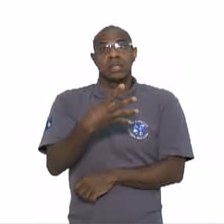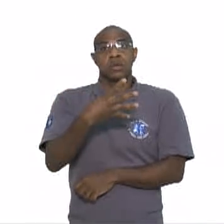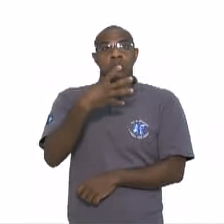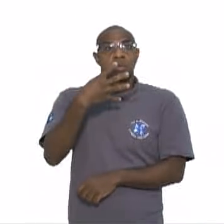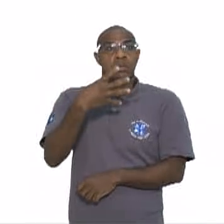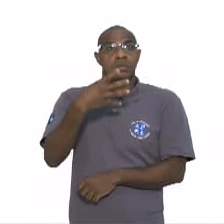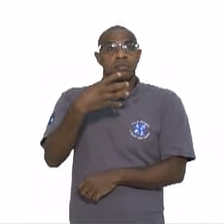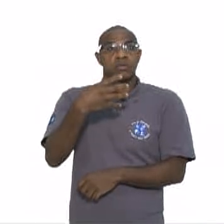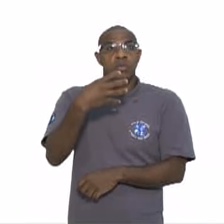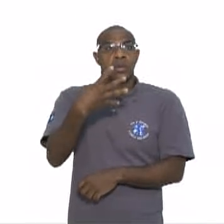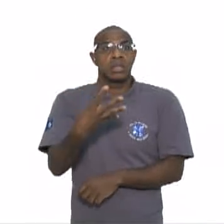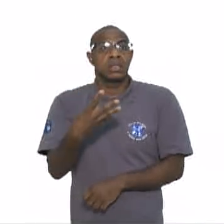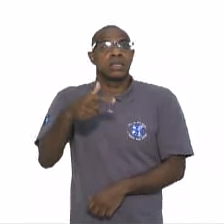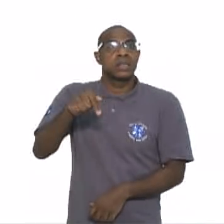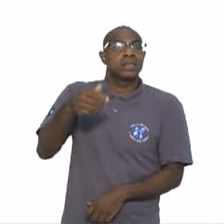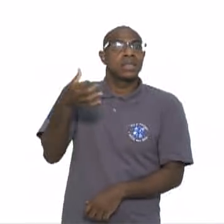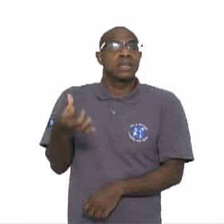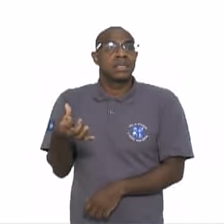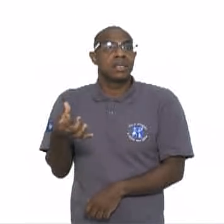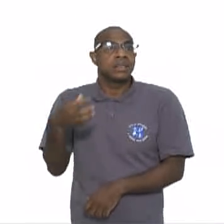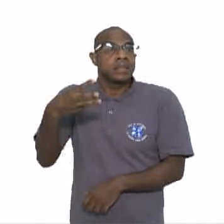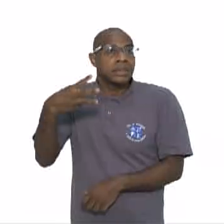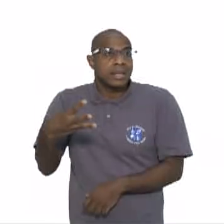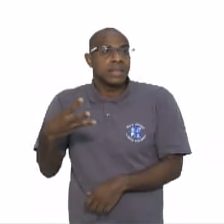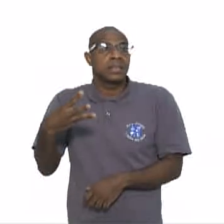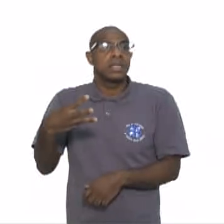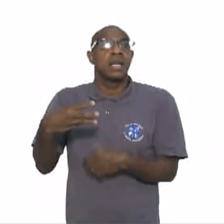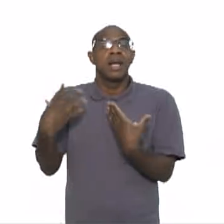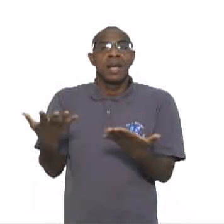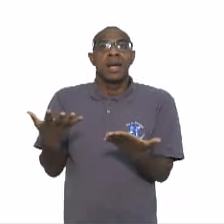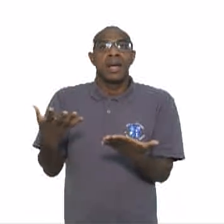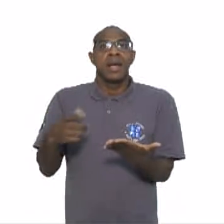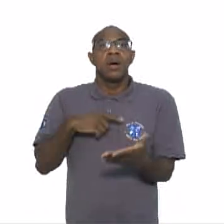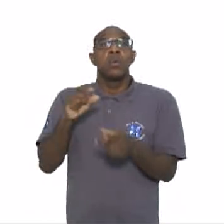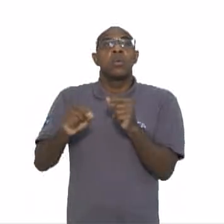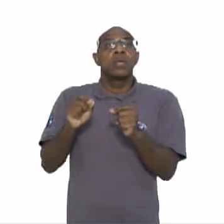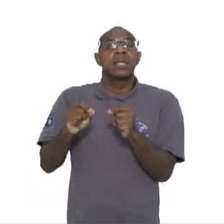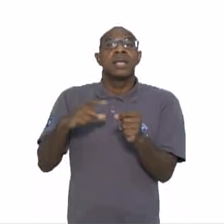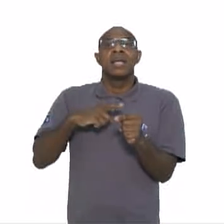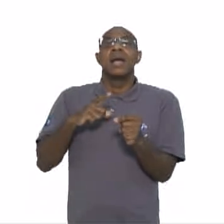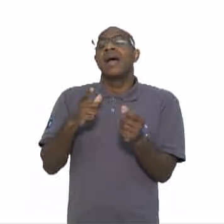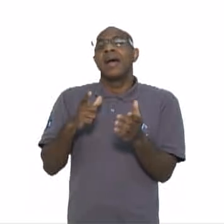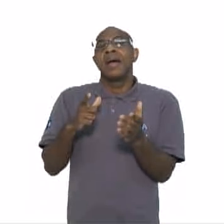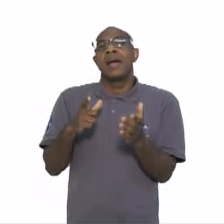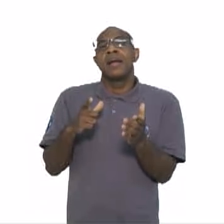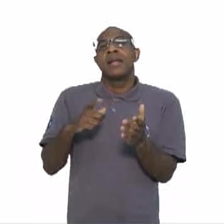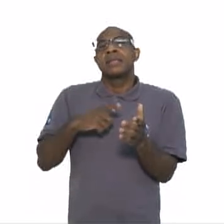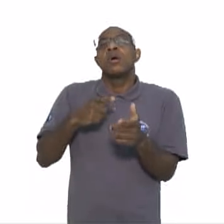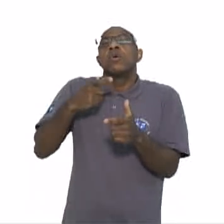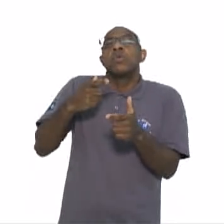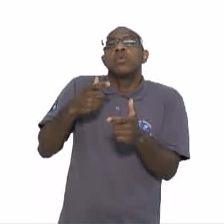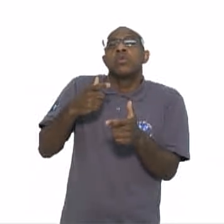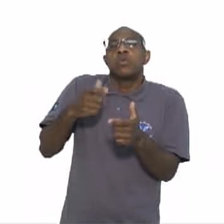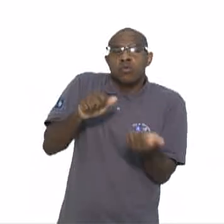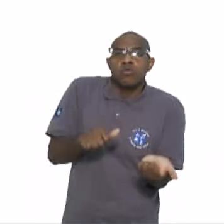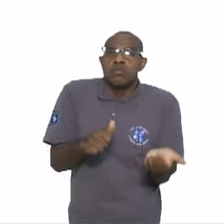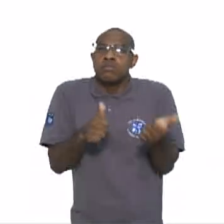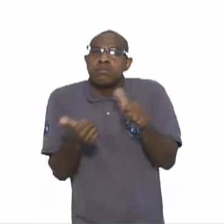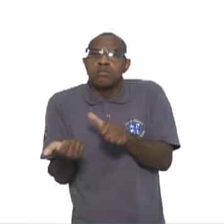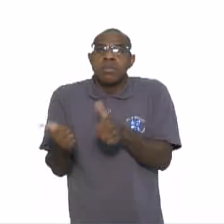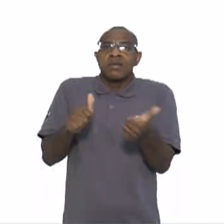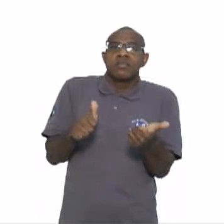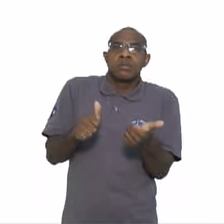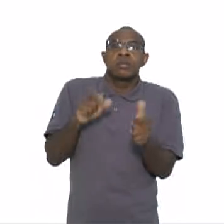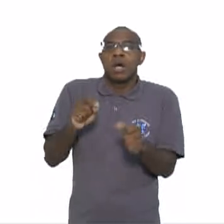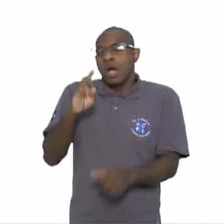de uma evangelização por parte da igreja, destacando-se o batismo de um dos principais reis germânicos, o